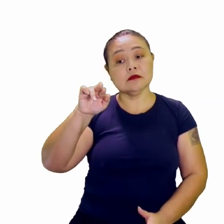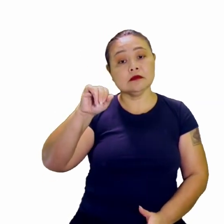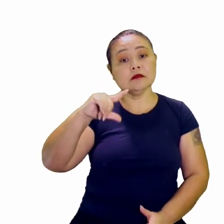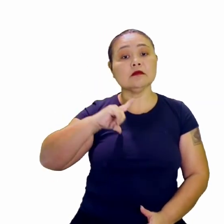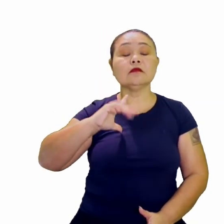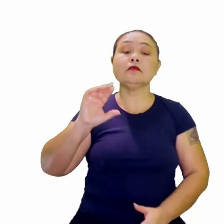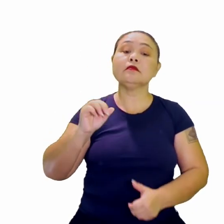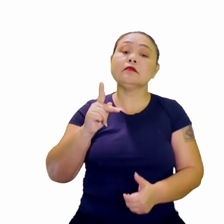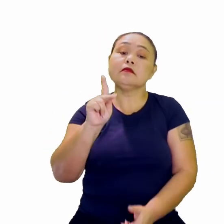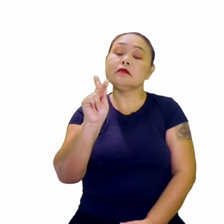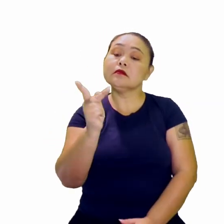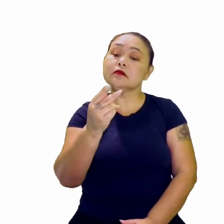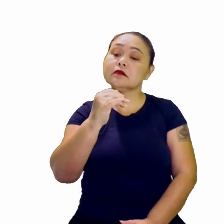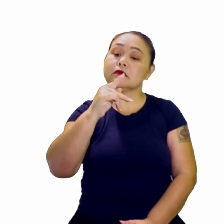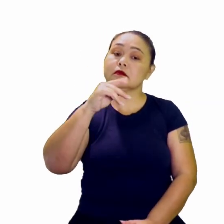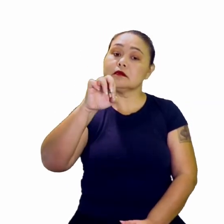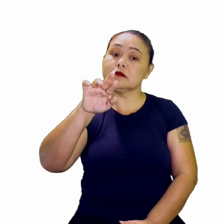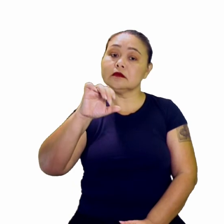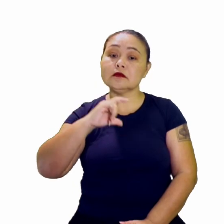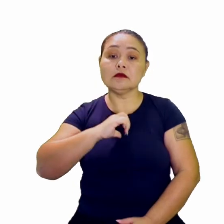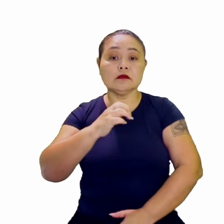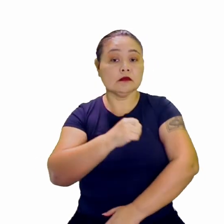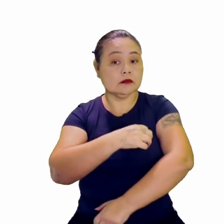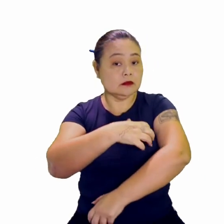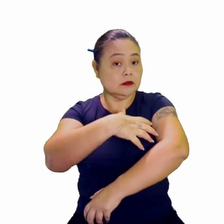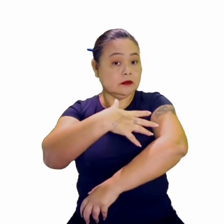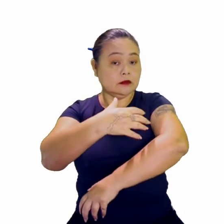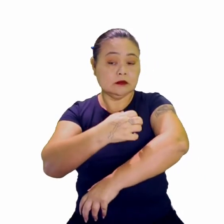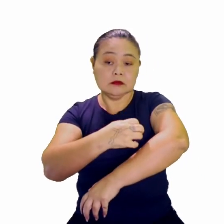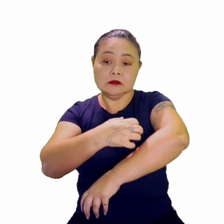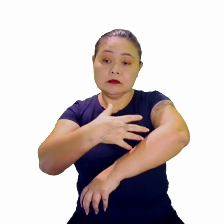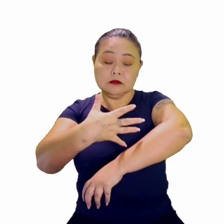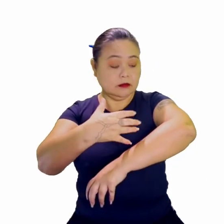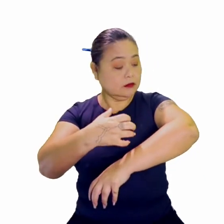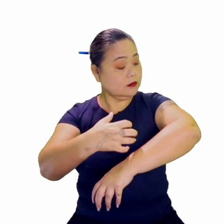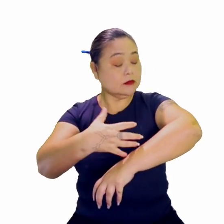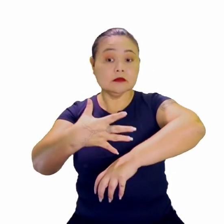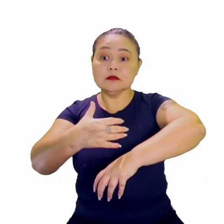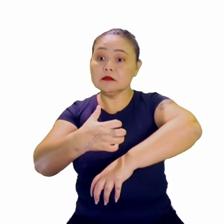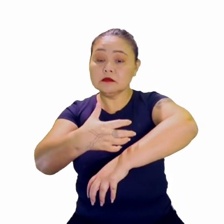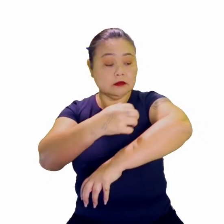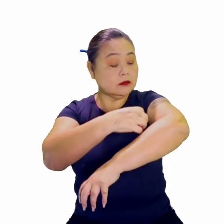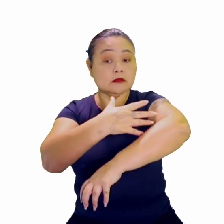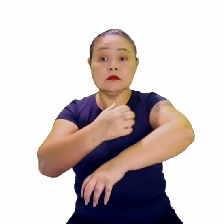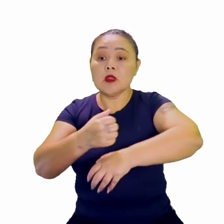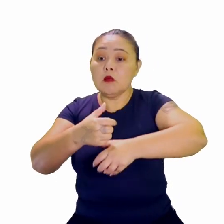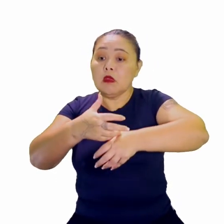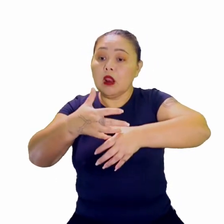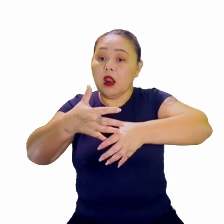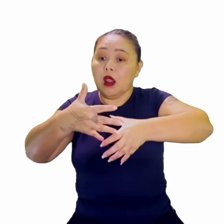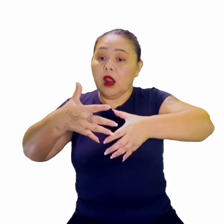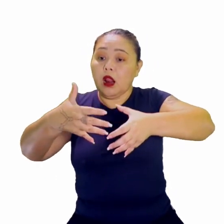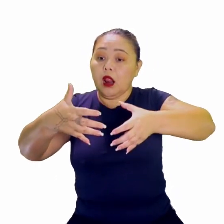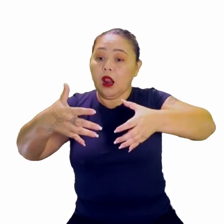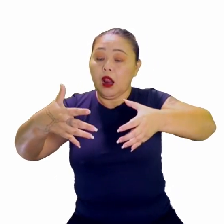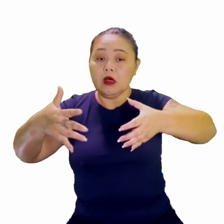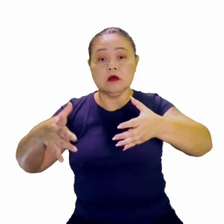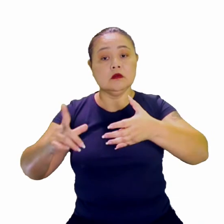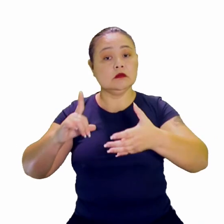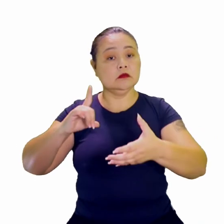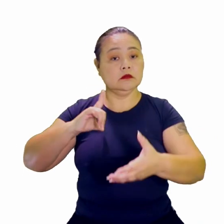é hiperplasia? É o aumento do número total de fibras. Isso significa que quando eu